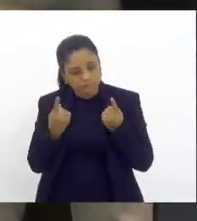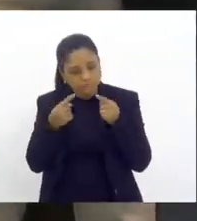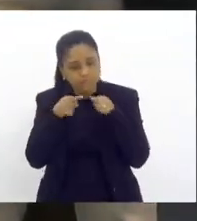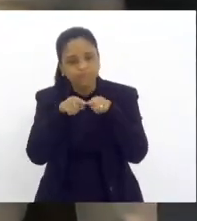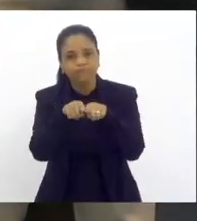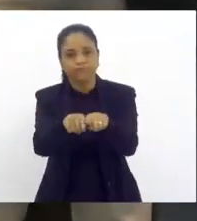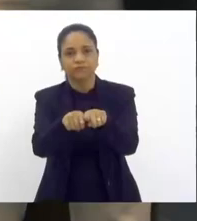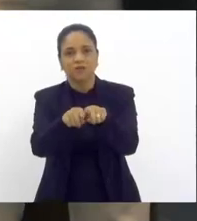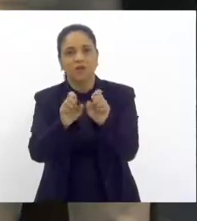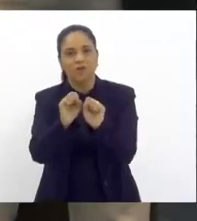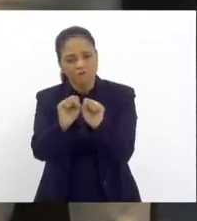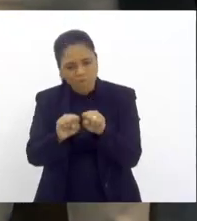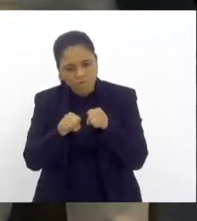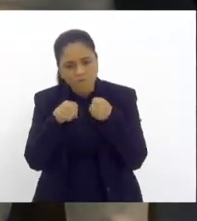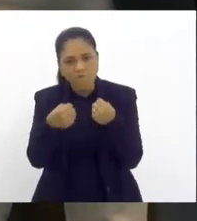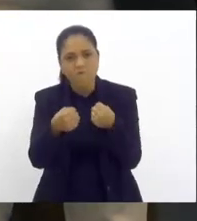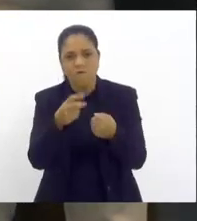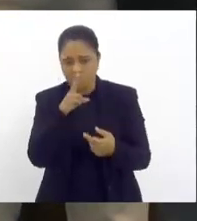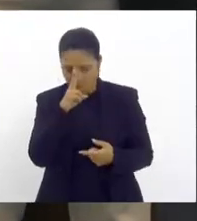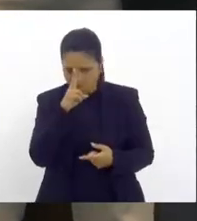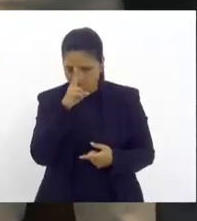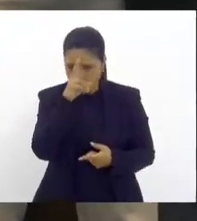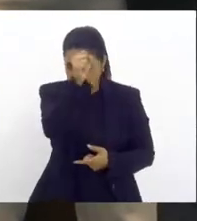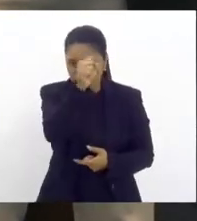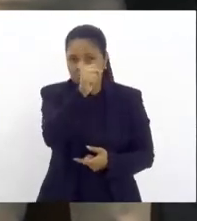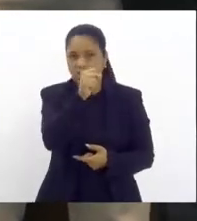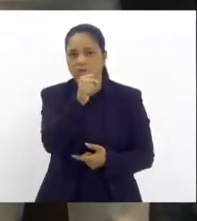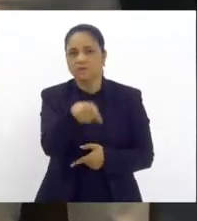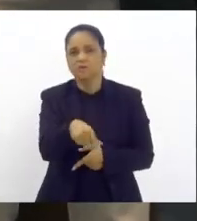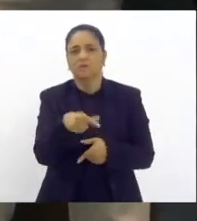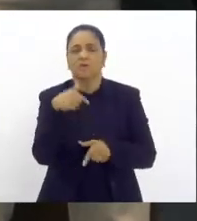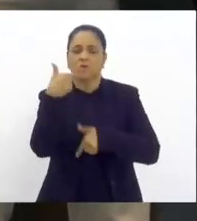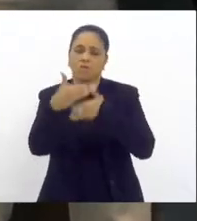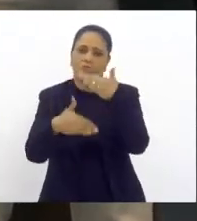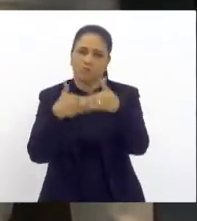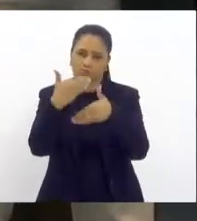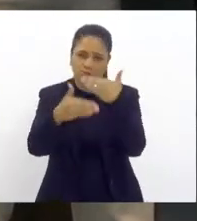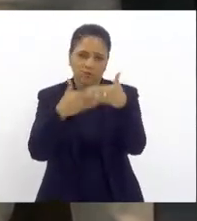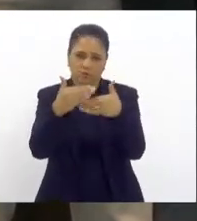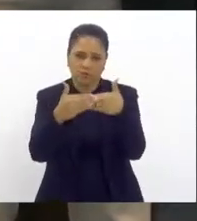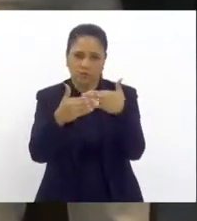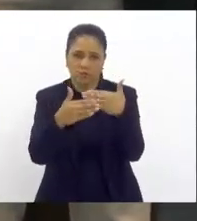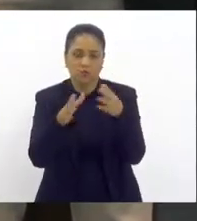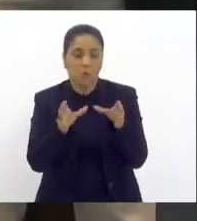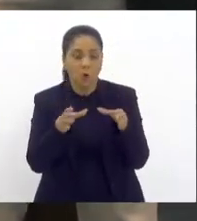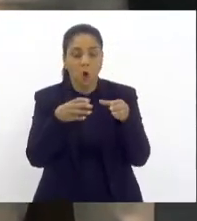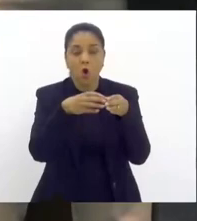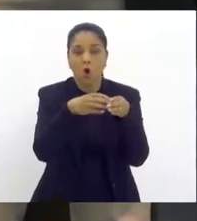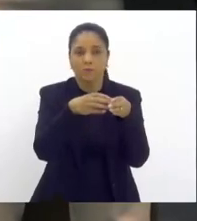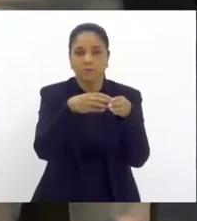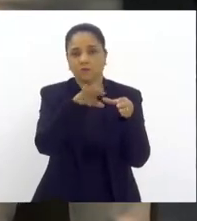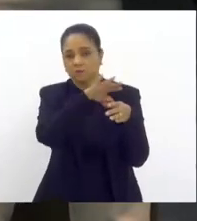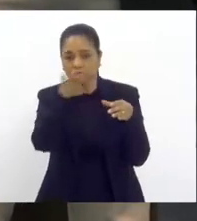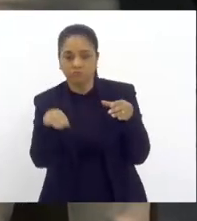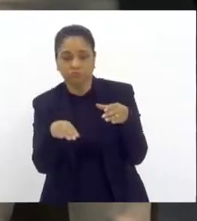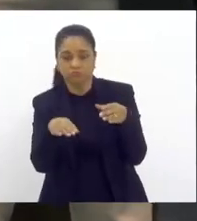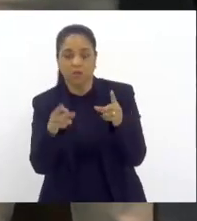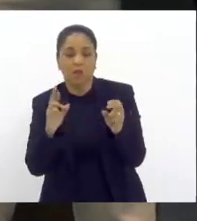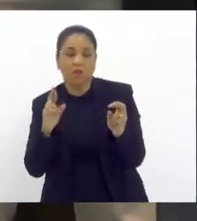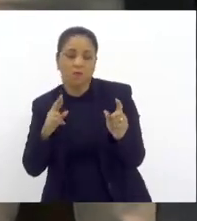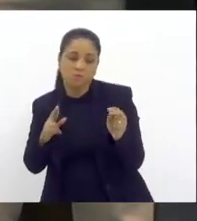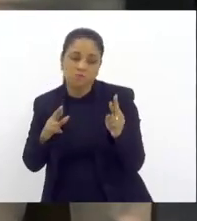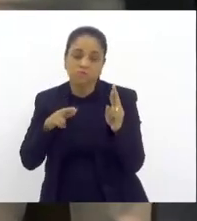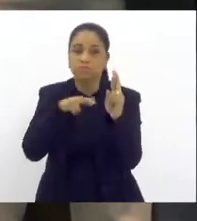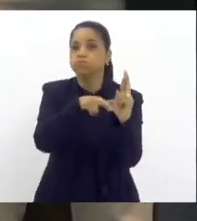fortaleçam o processo e não que sobreponha uma comissão sobre a Procuradoria ou a